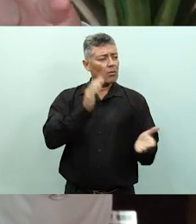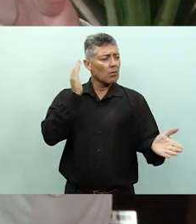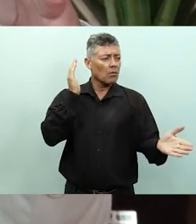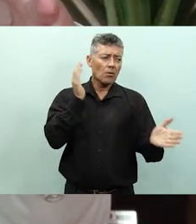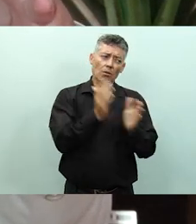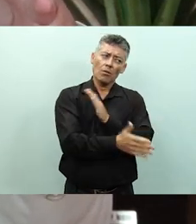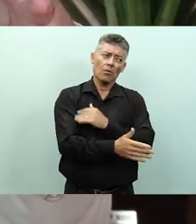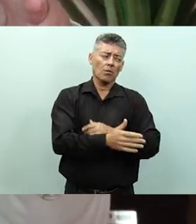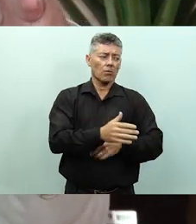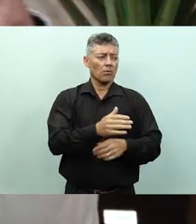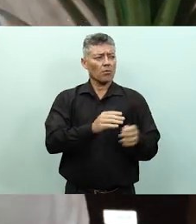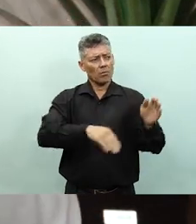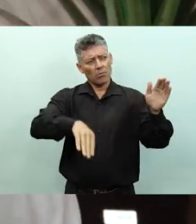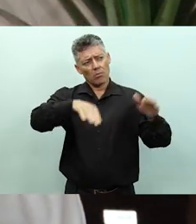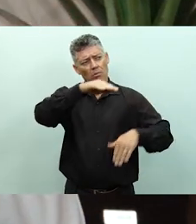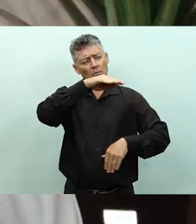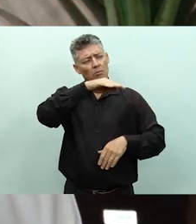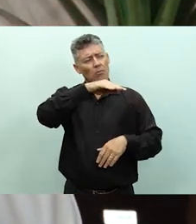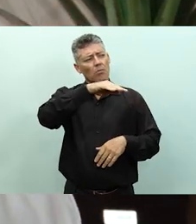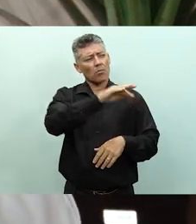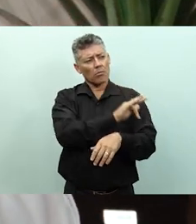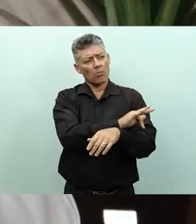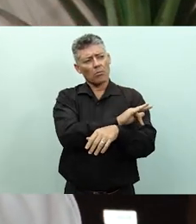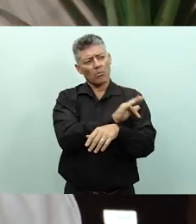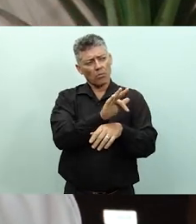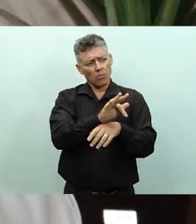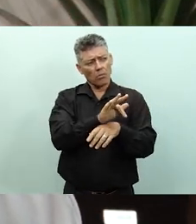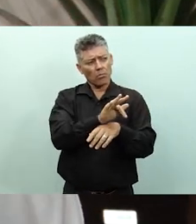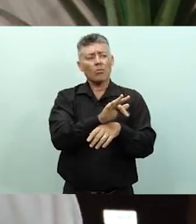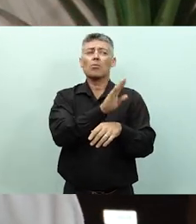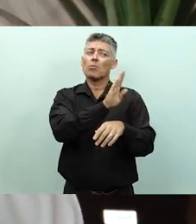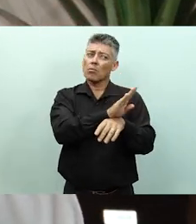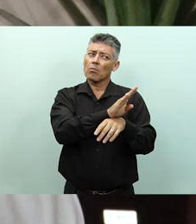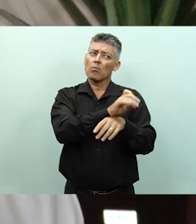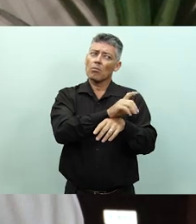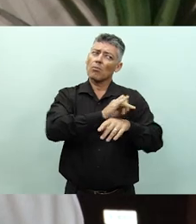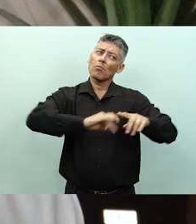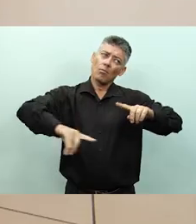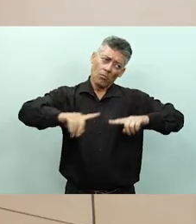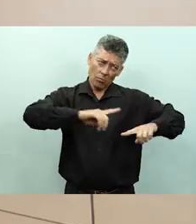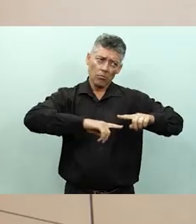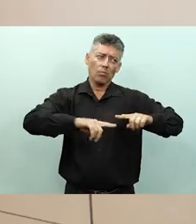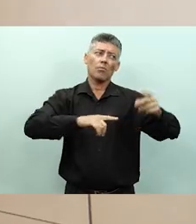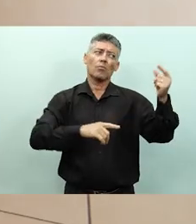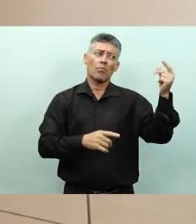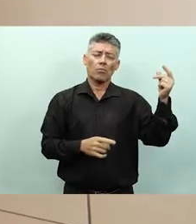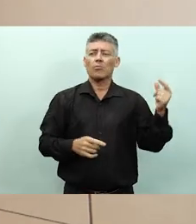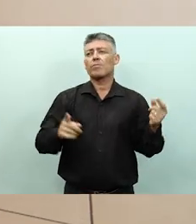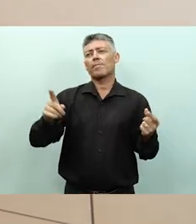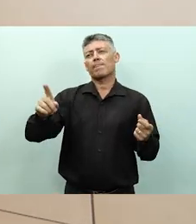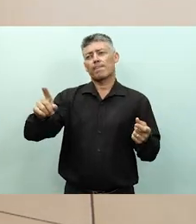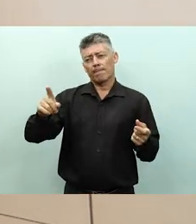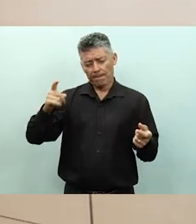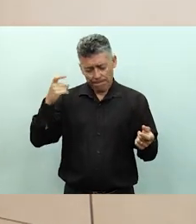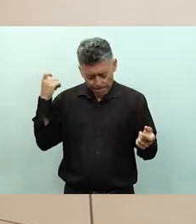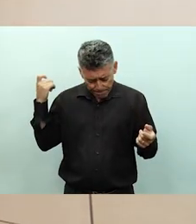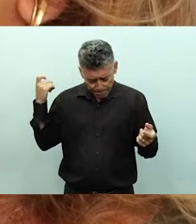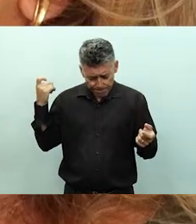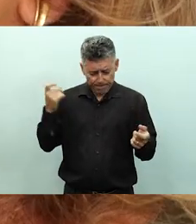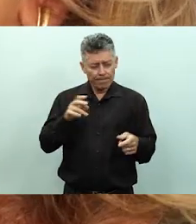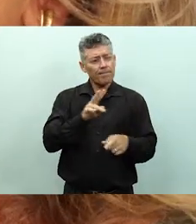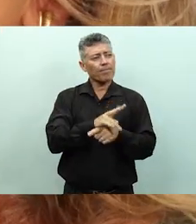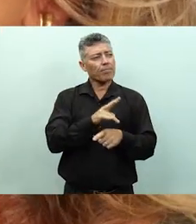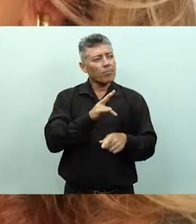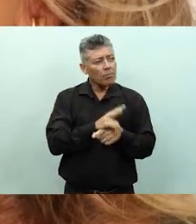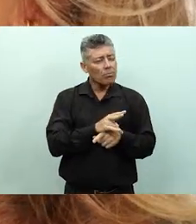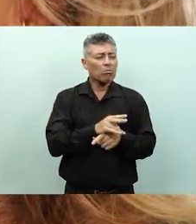passando de Fernando Freire e encostando em Fernando Bezerra, que era o líder na época. A ex-assessora particular de Vilma,